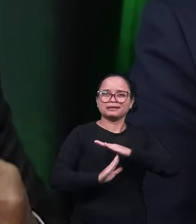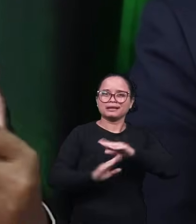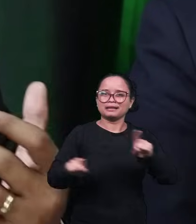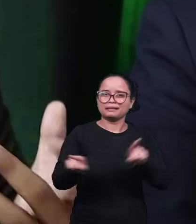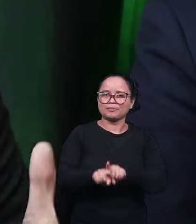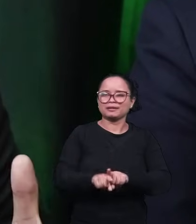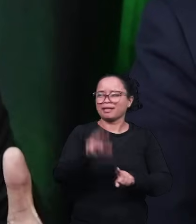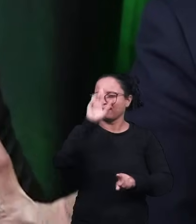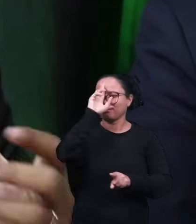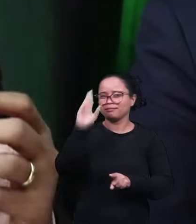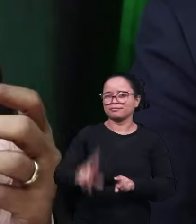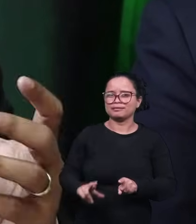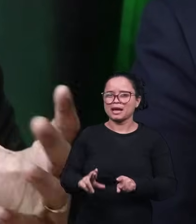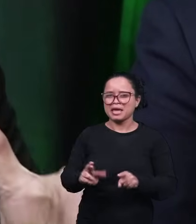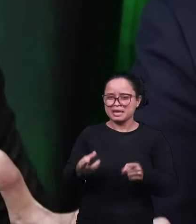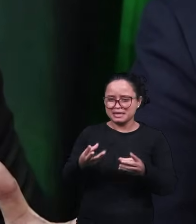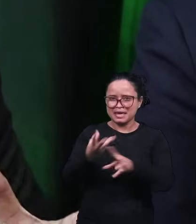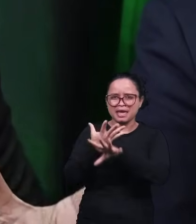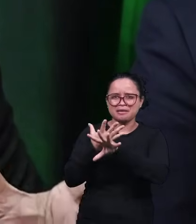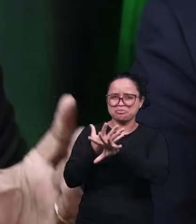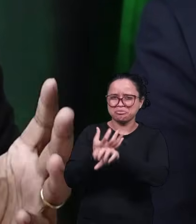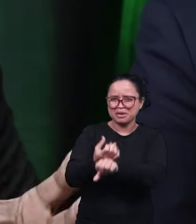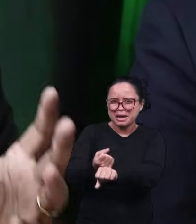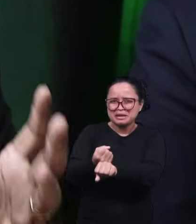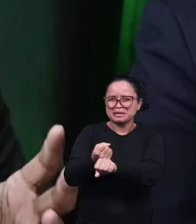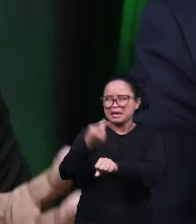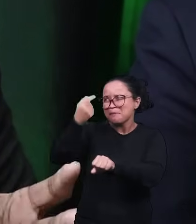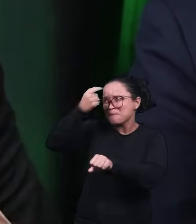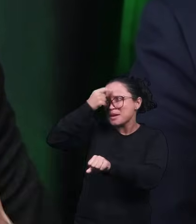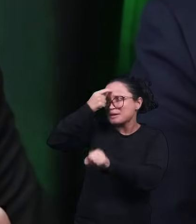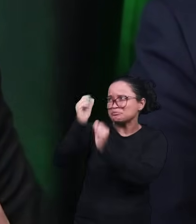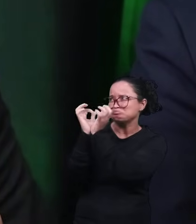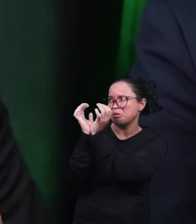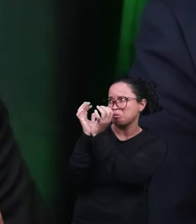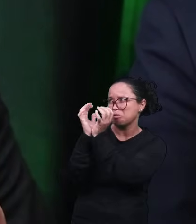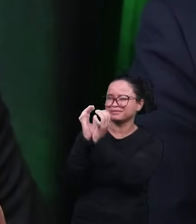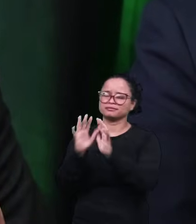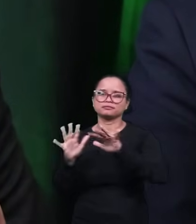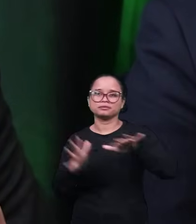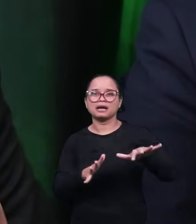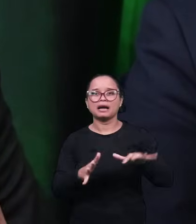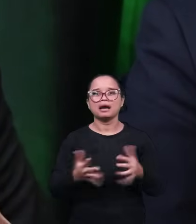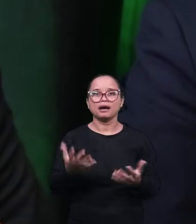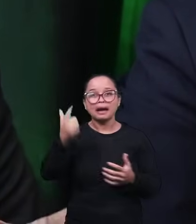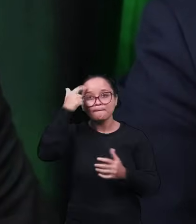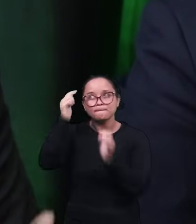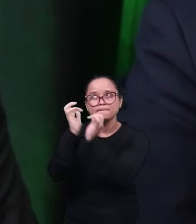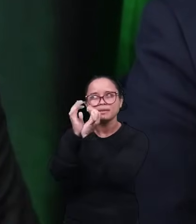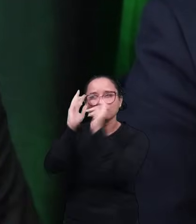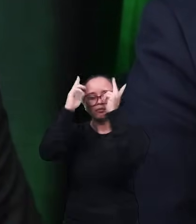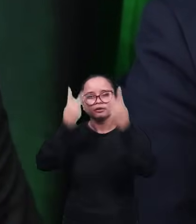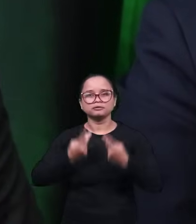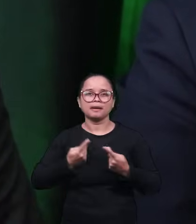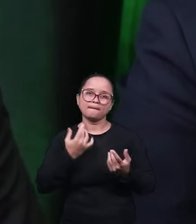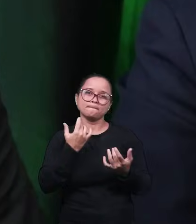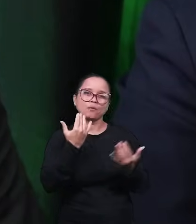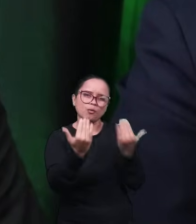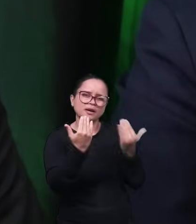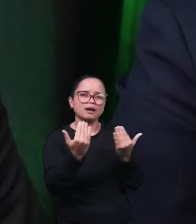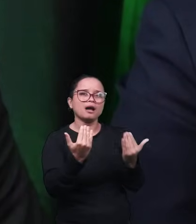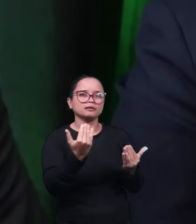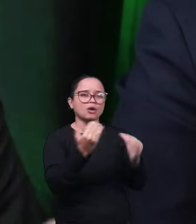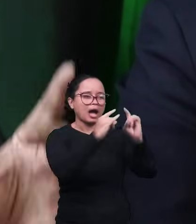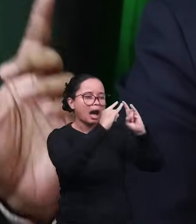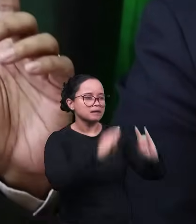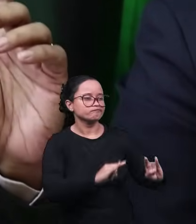limites racionais, daquilo que é material. A mente humana é como a tenda de Abraão. Né, aquilo ali, mas o que o Senhor fez? Abraão,